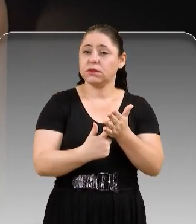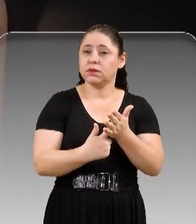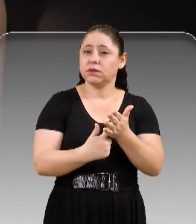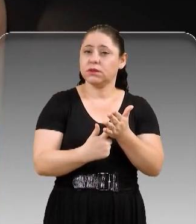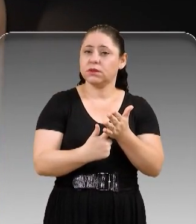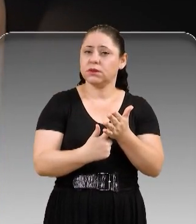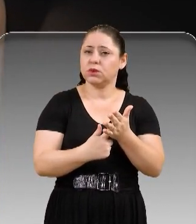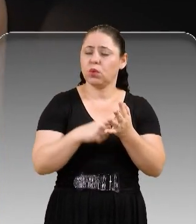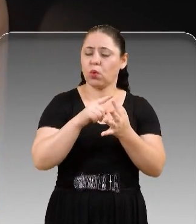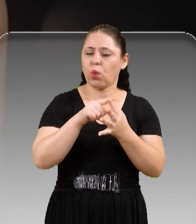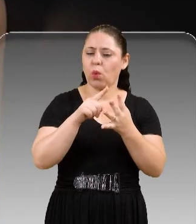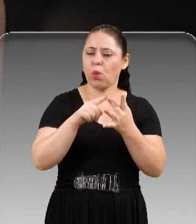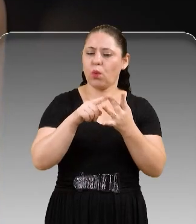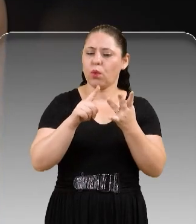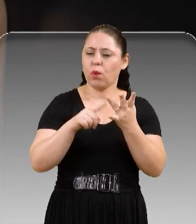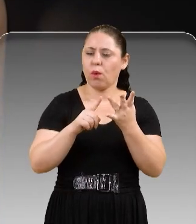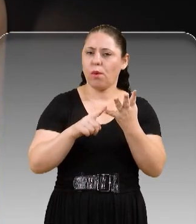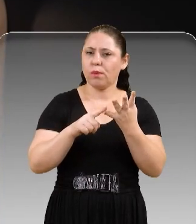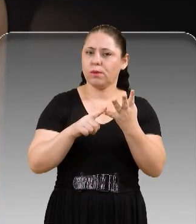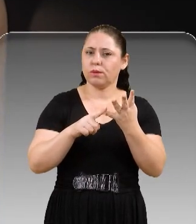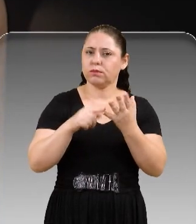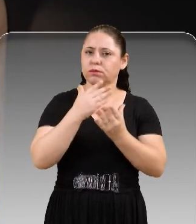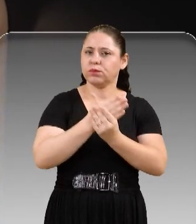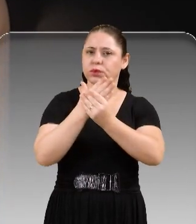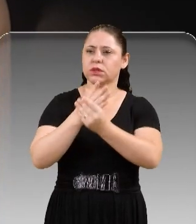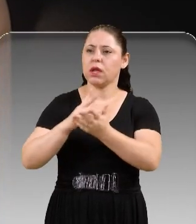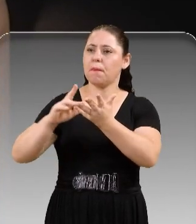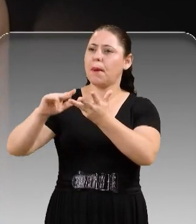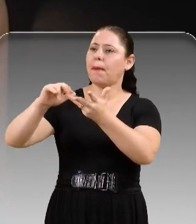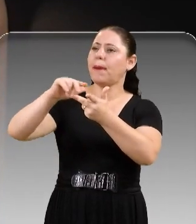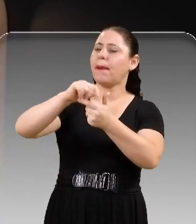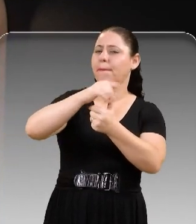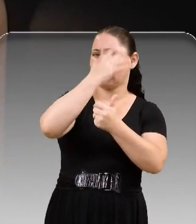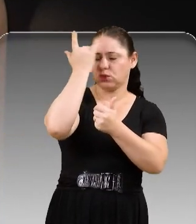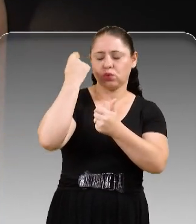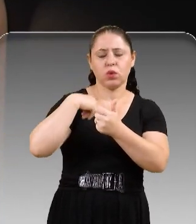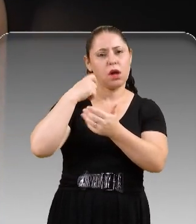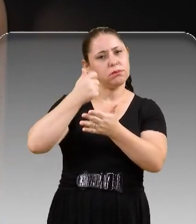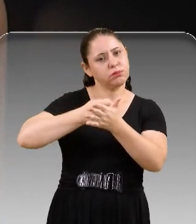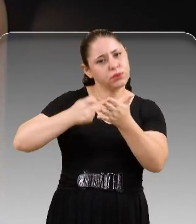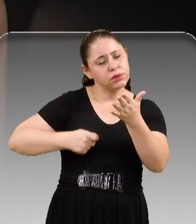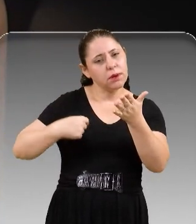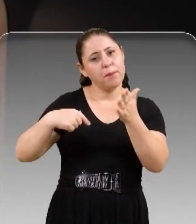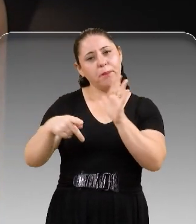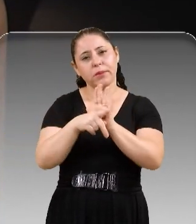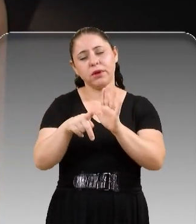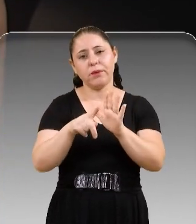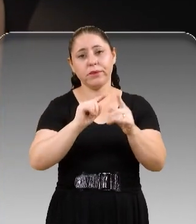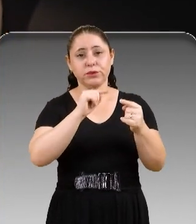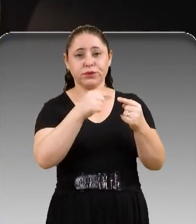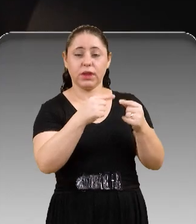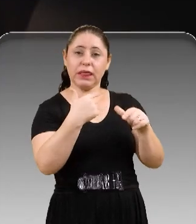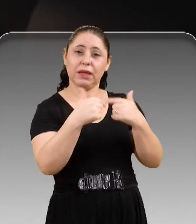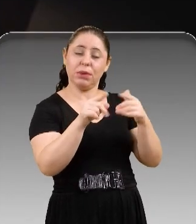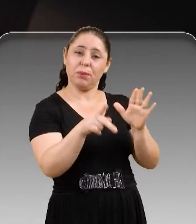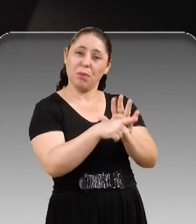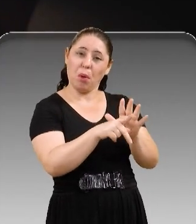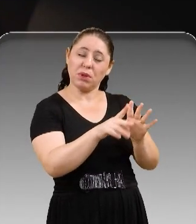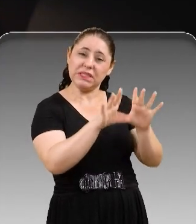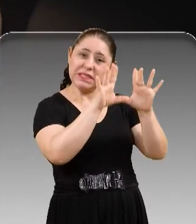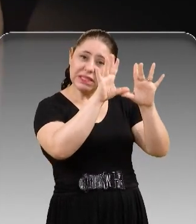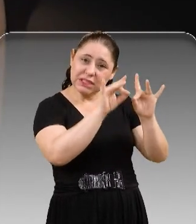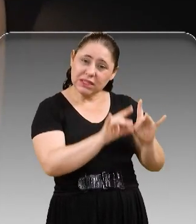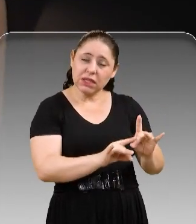livro, são 4 tomos de Código de Processo Civil, escrito por diversos autores, e eu me dediquei a uma parte específica, que eu trabalhei nessa